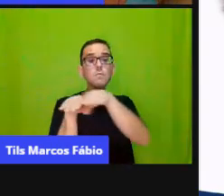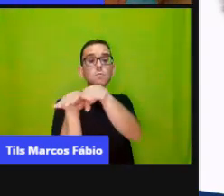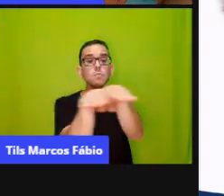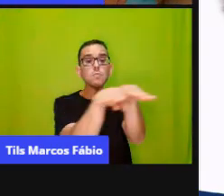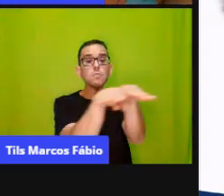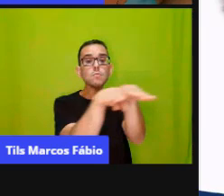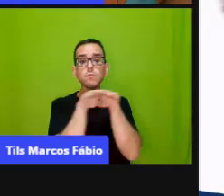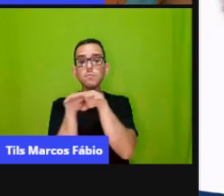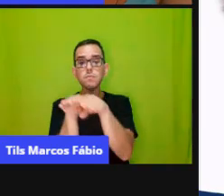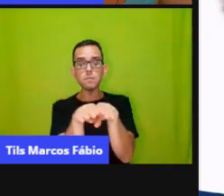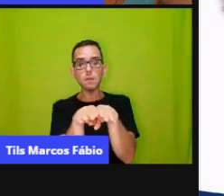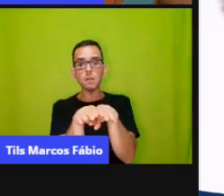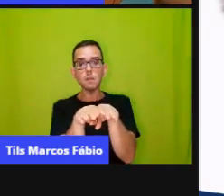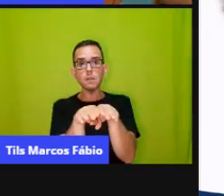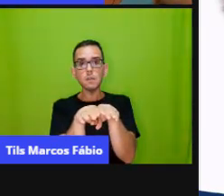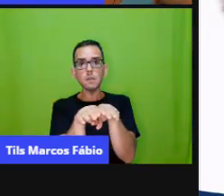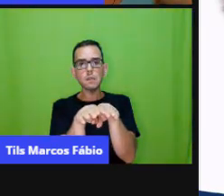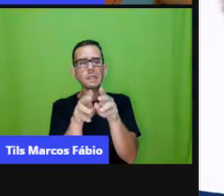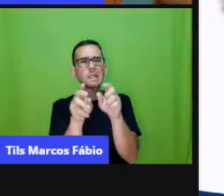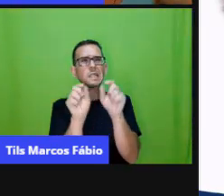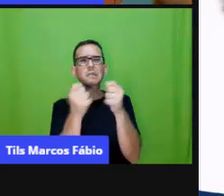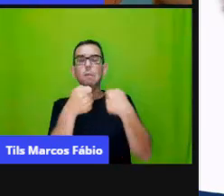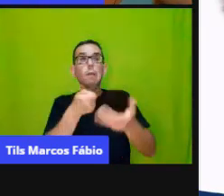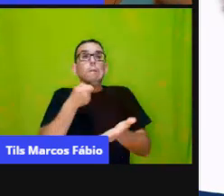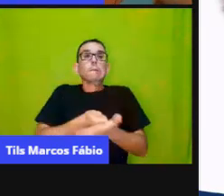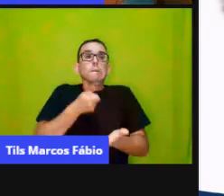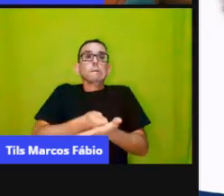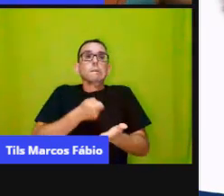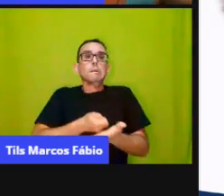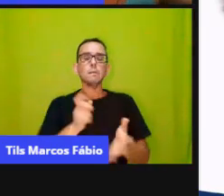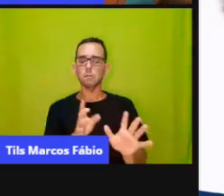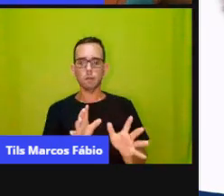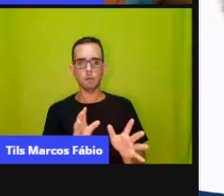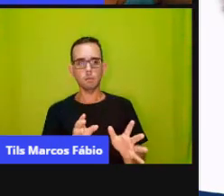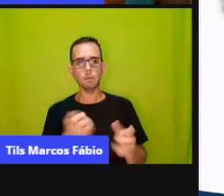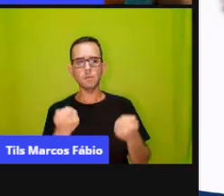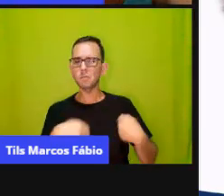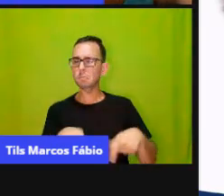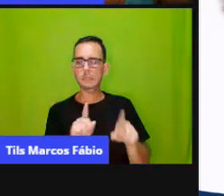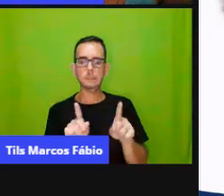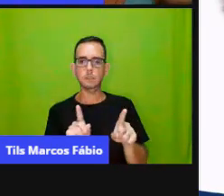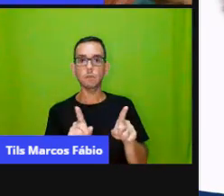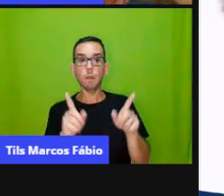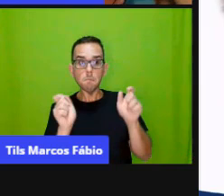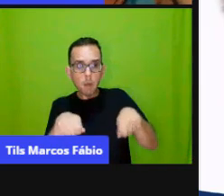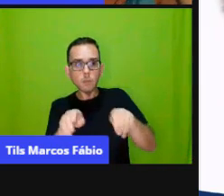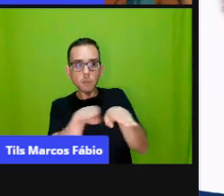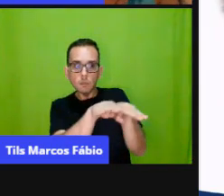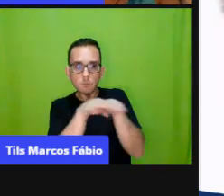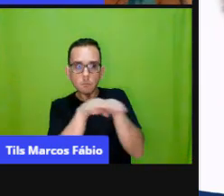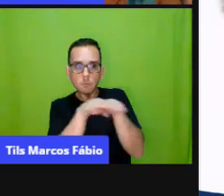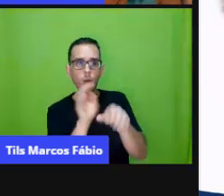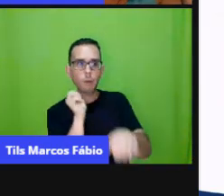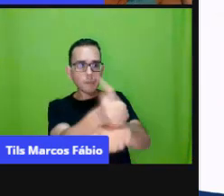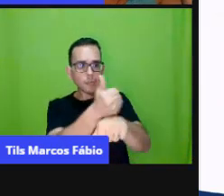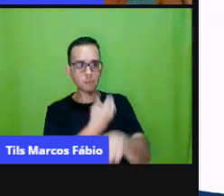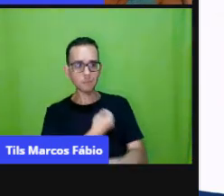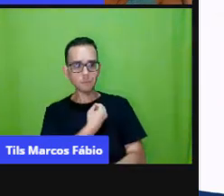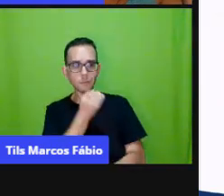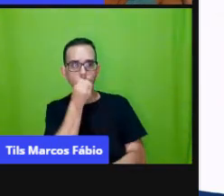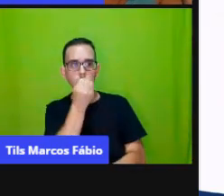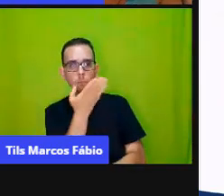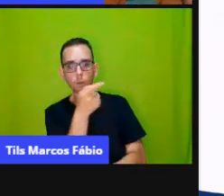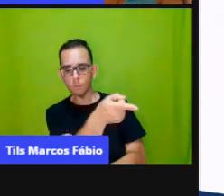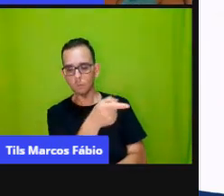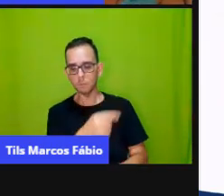e sem ficar radicalizando. Então, eu vou buscar equilibrar esse ponto para que o animal tenha uma qualidade de vida boa. O próximo, por